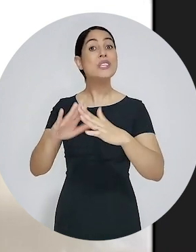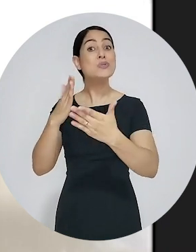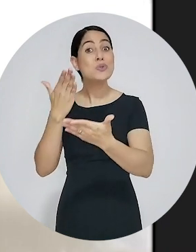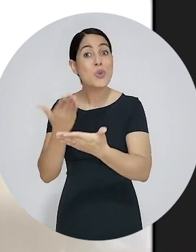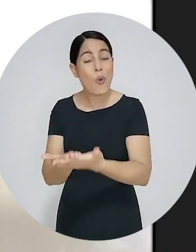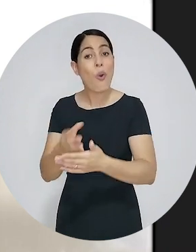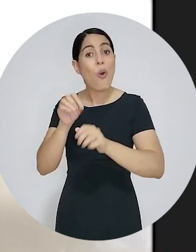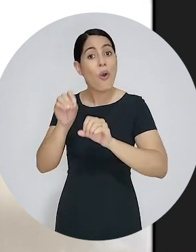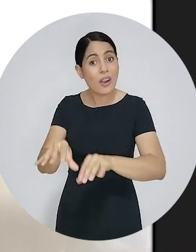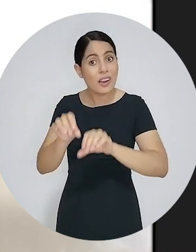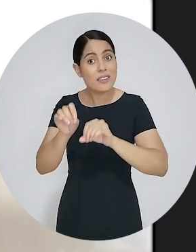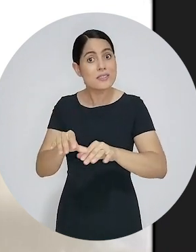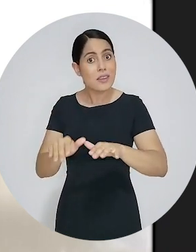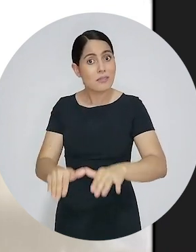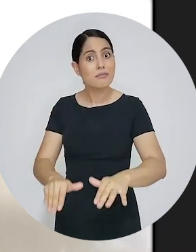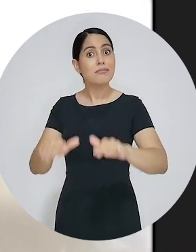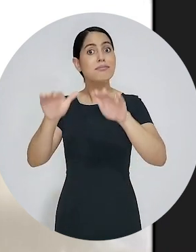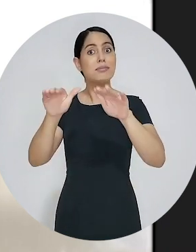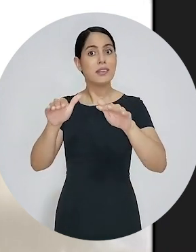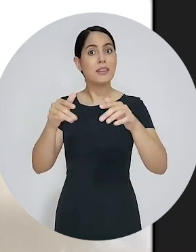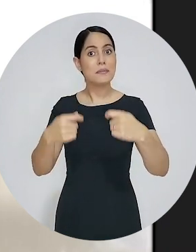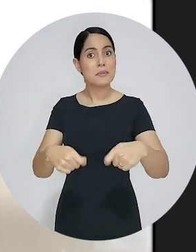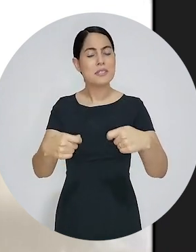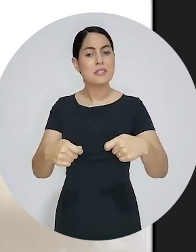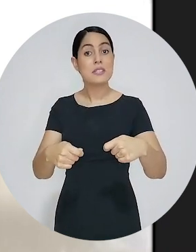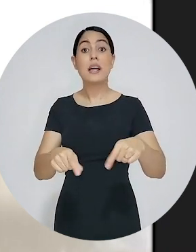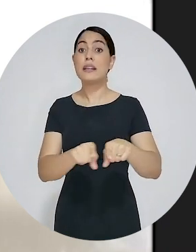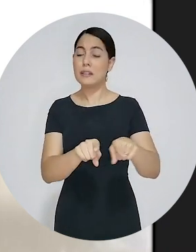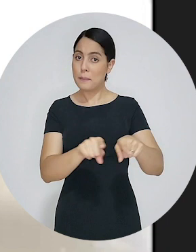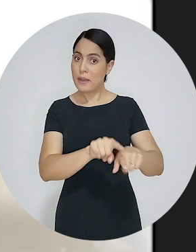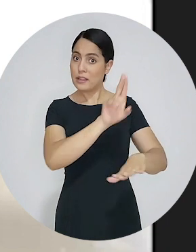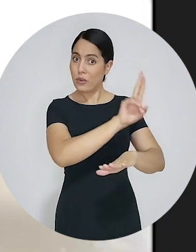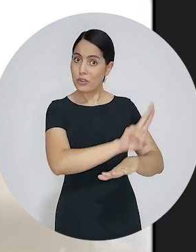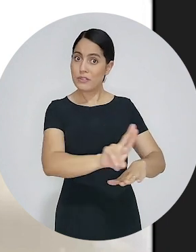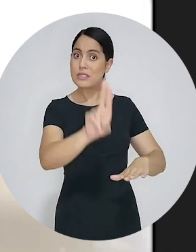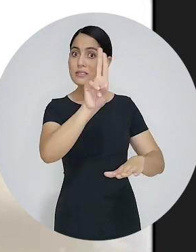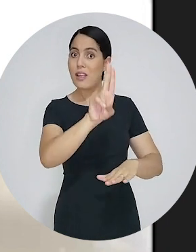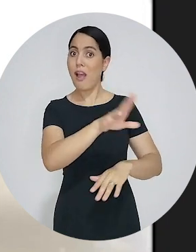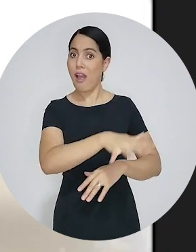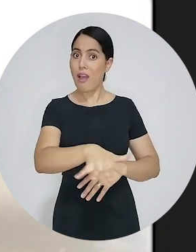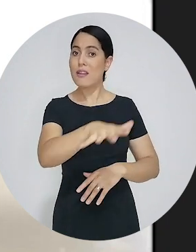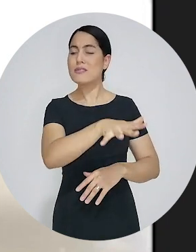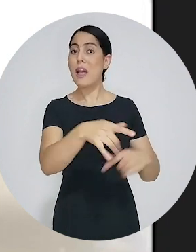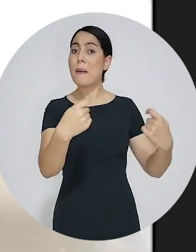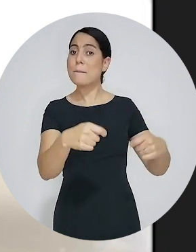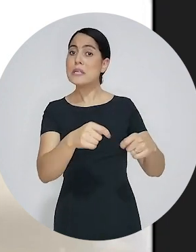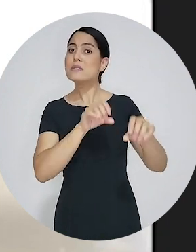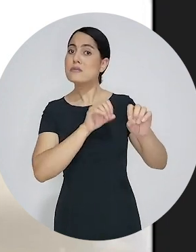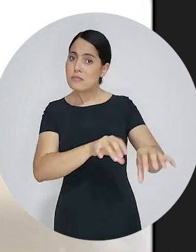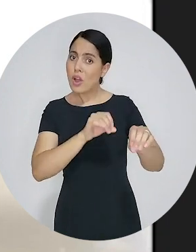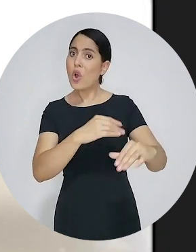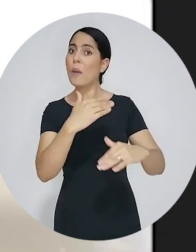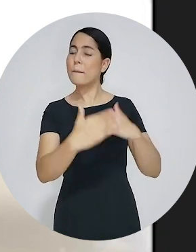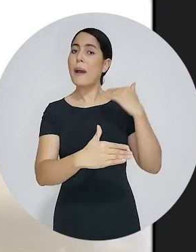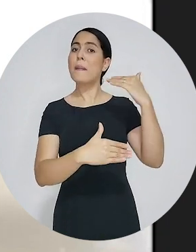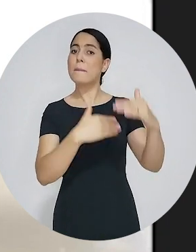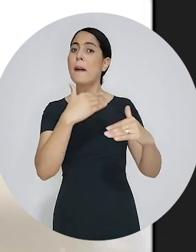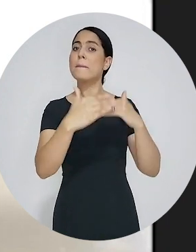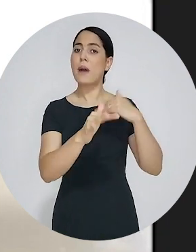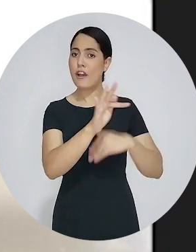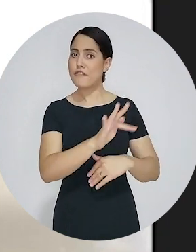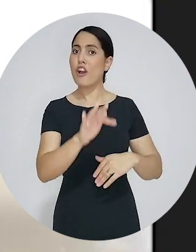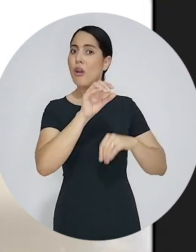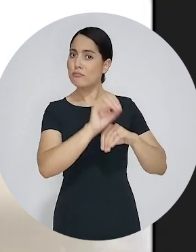que já venha da escola, que já venha, talvez, que permaneça na universidade, para aqueles que, obviamente, fizerem alguma relação